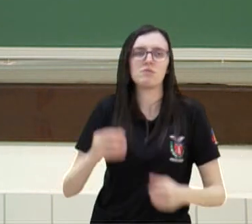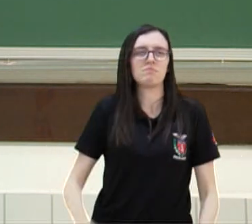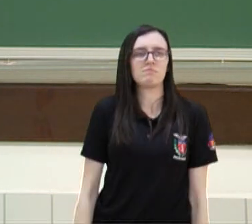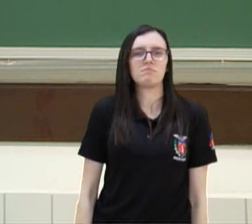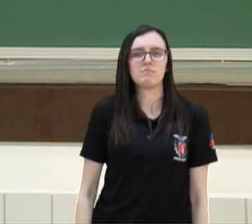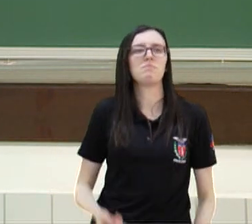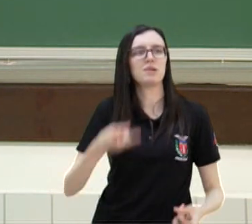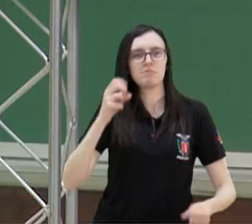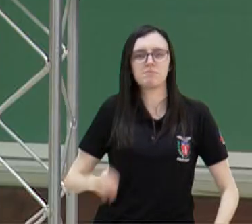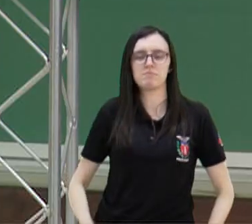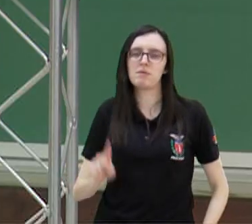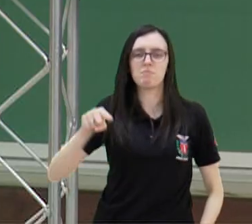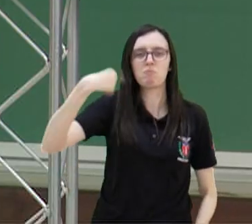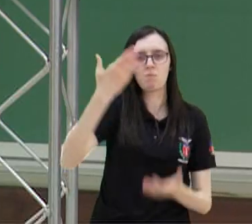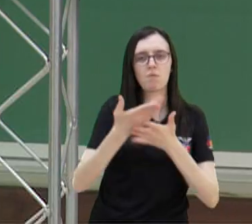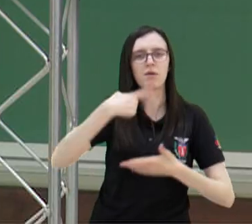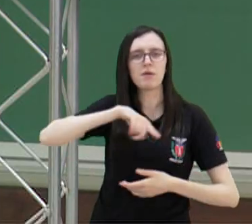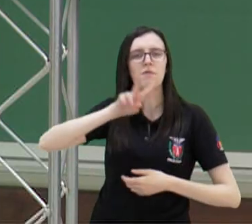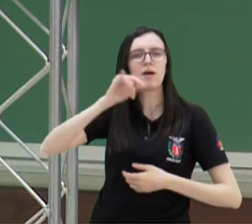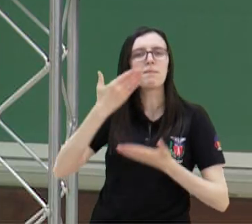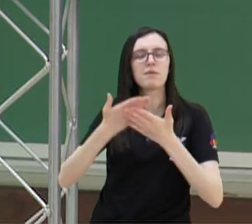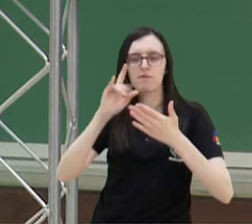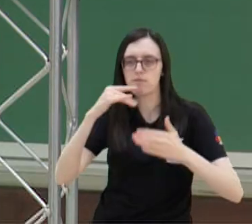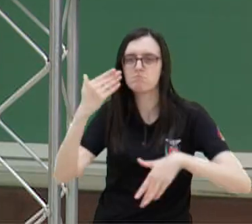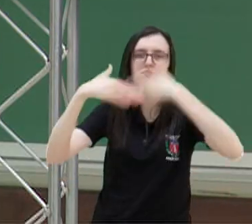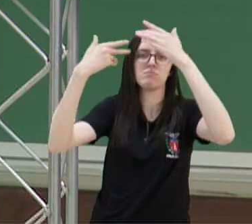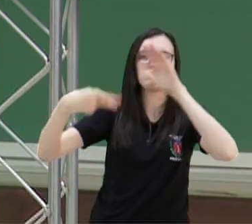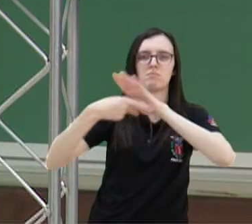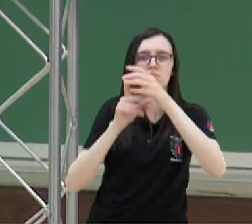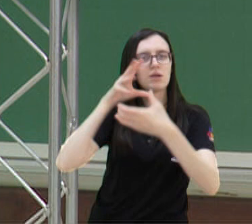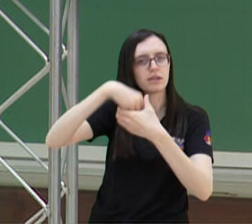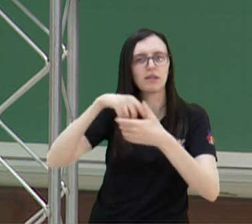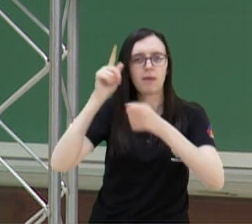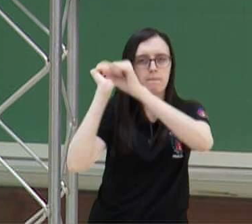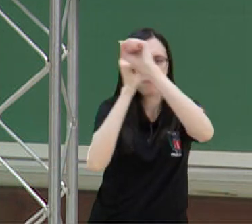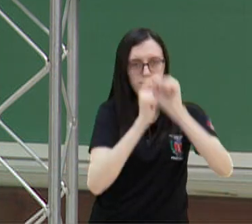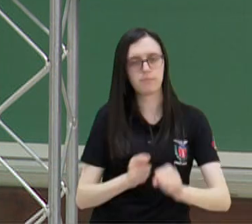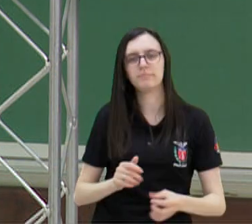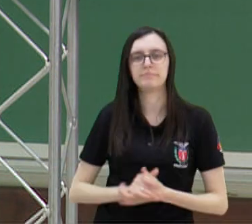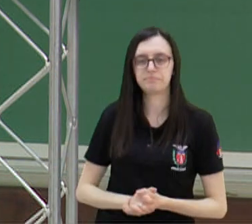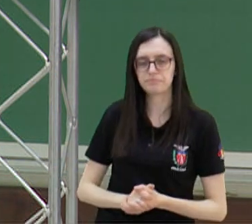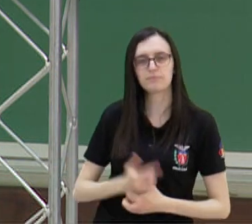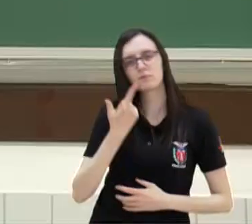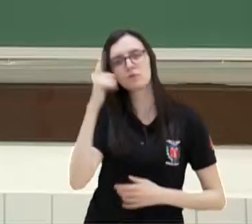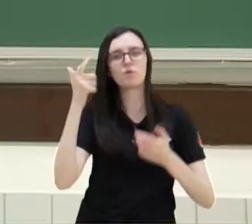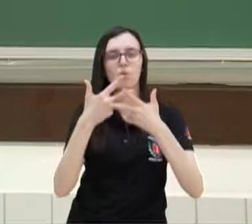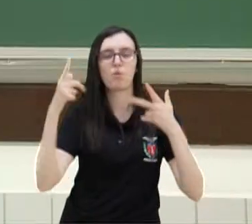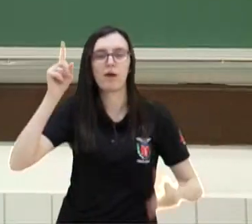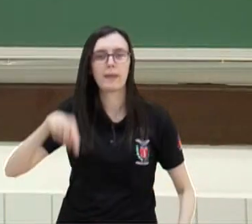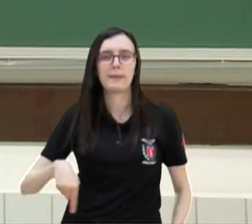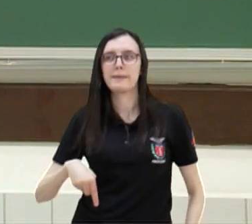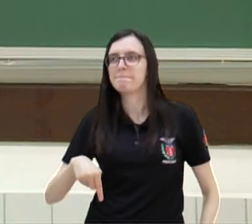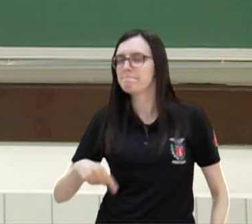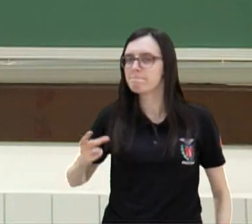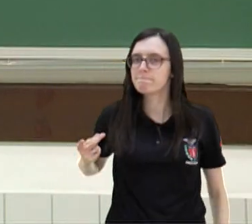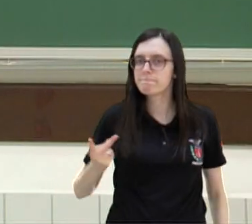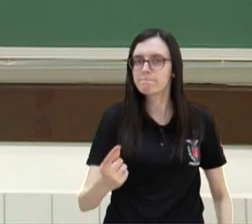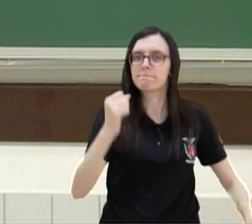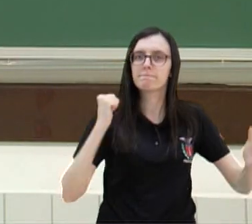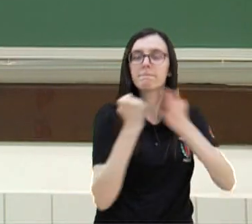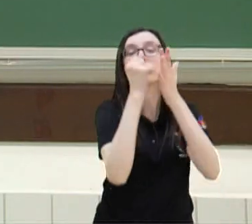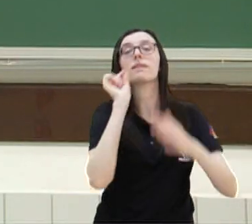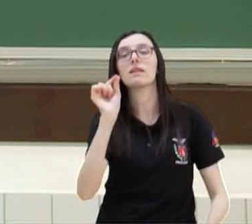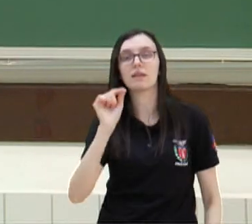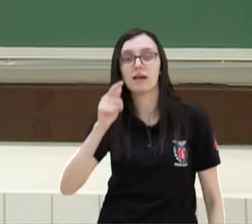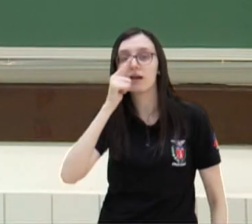travado. Na próxima aula a gente vai ver que eles vão evoluir bastante no contexto de escultura. Ok? Uma das coisas que ficou estigmatizada é